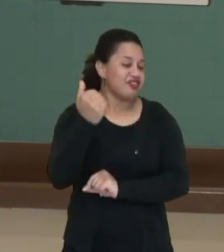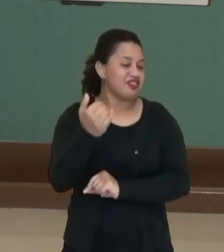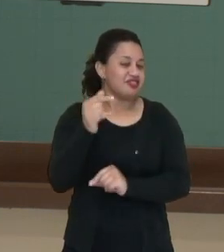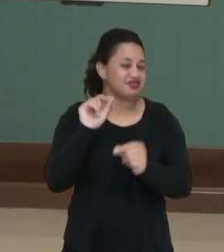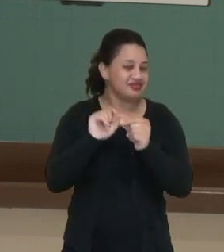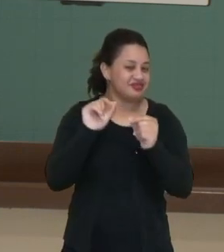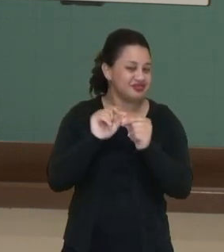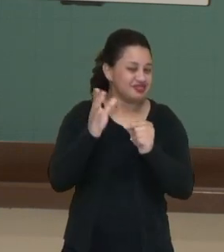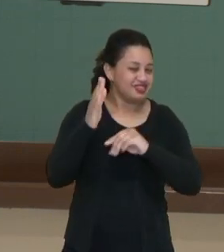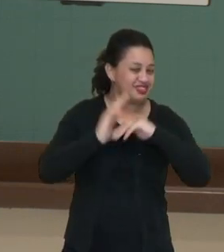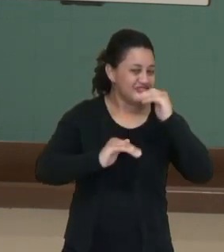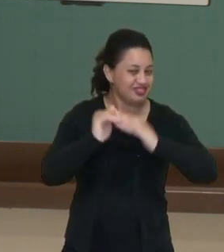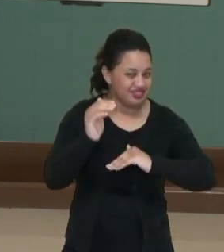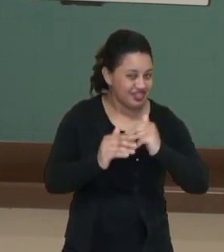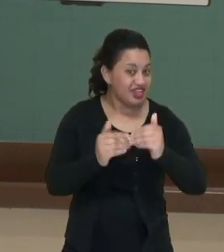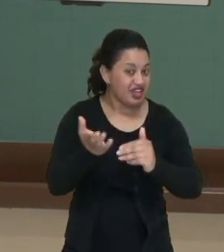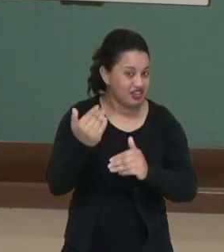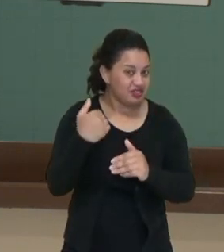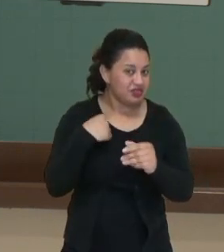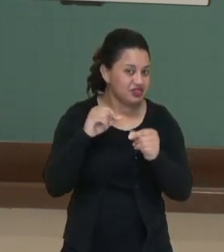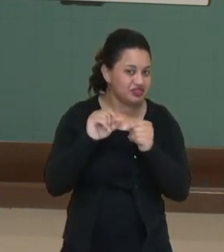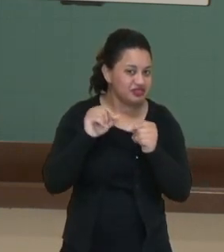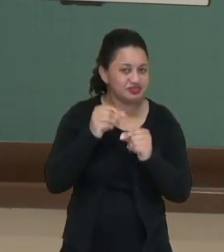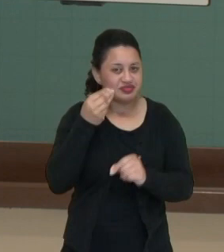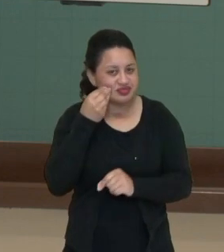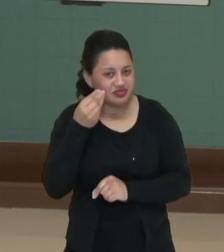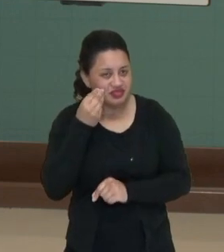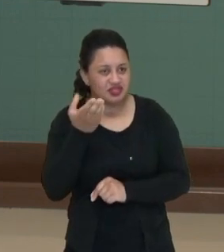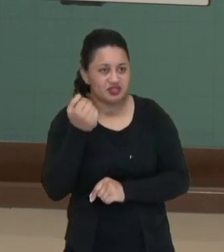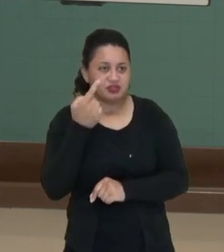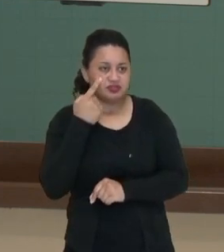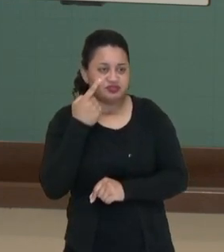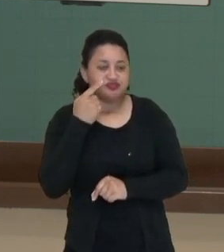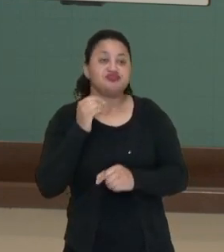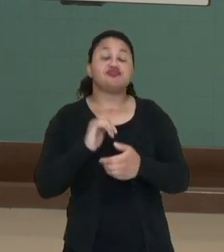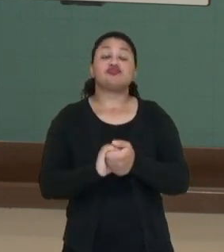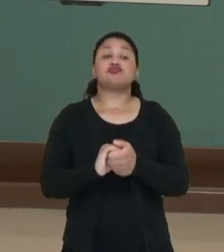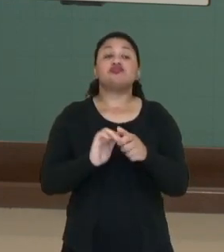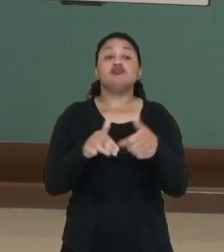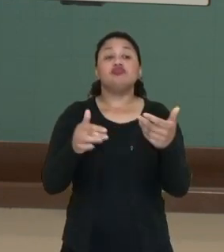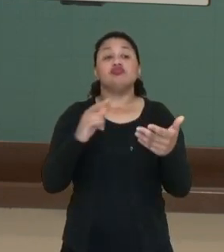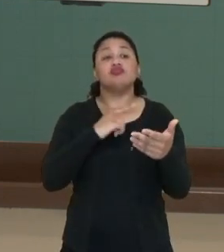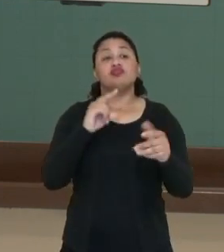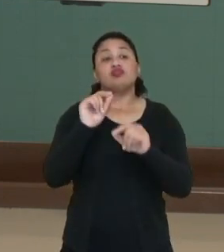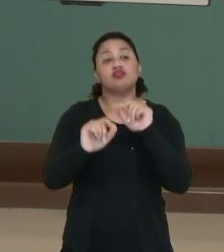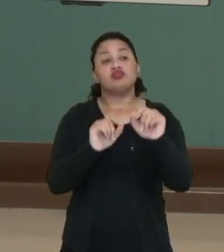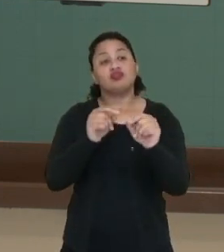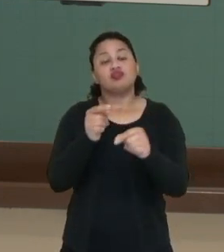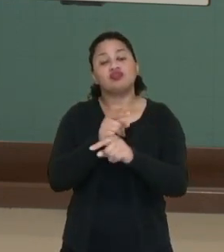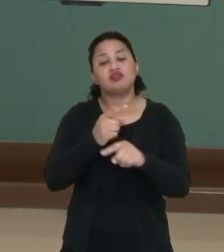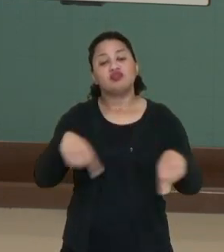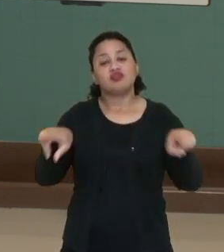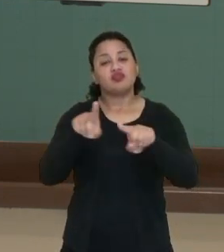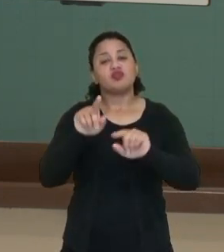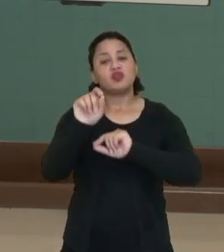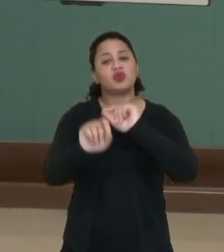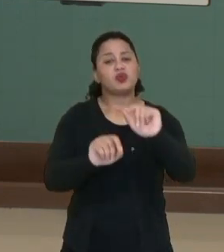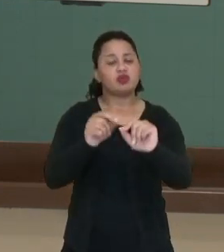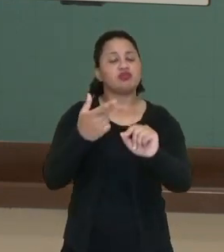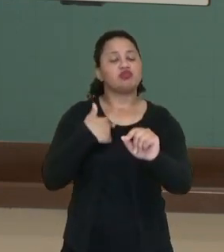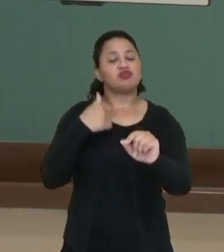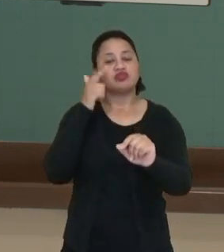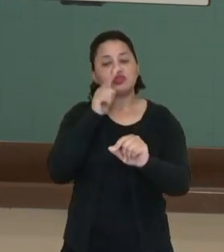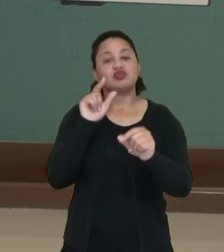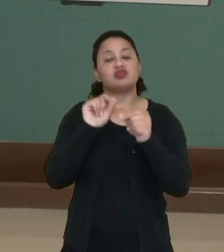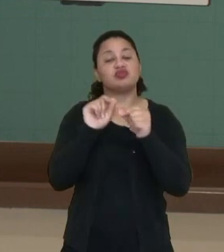o mão na massa? Isso mesmo, bora lá fazer um experimento? Então eu trago aqui para você, para a gente poder